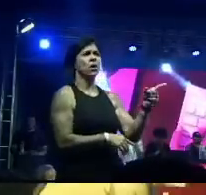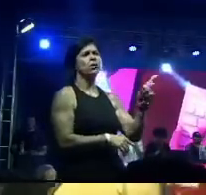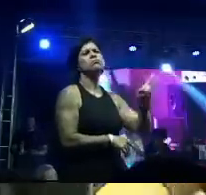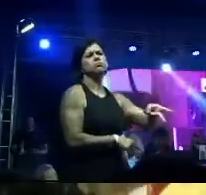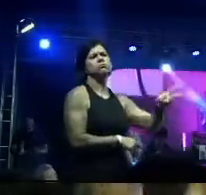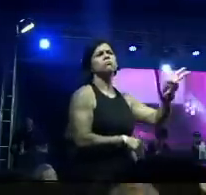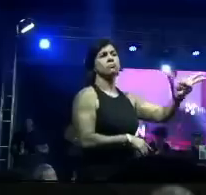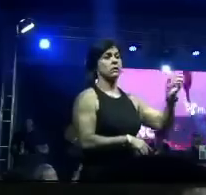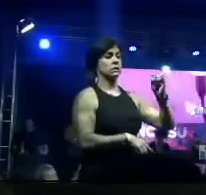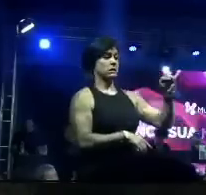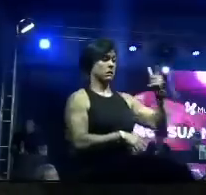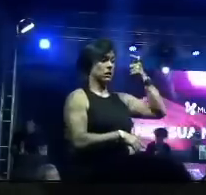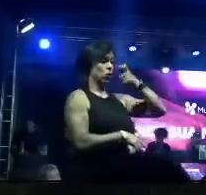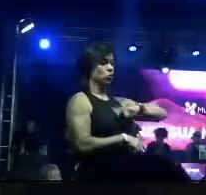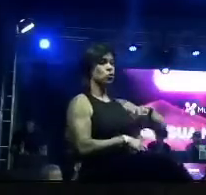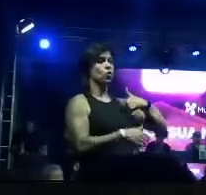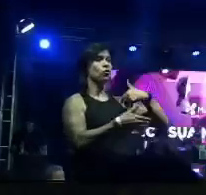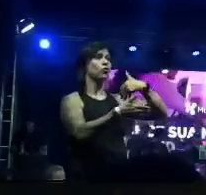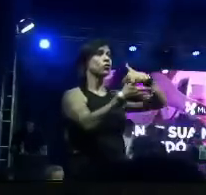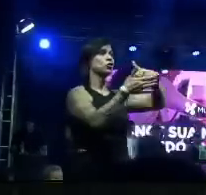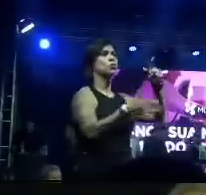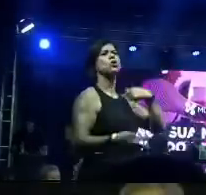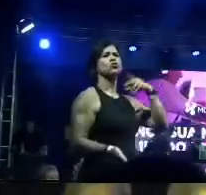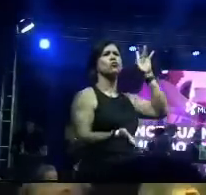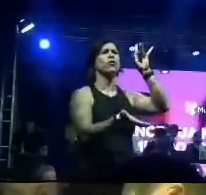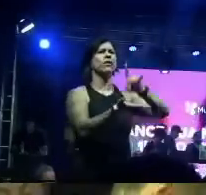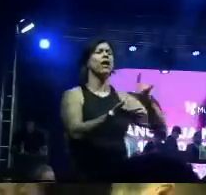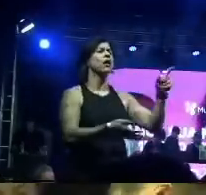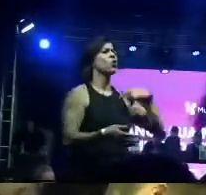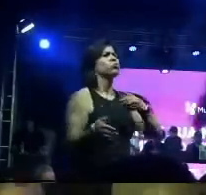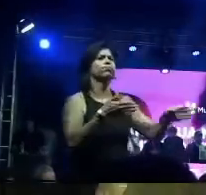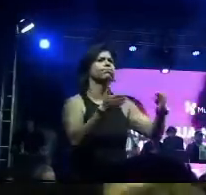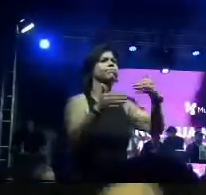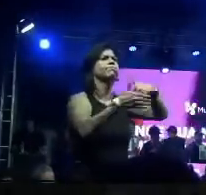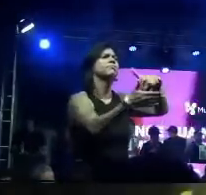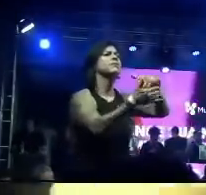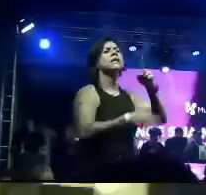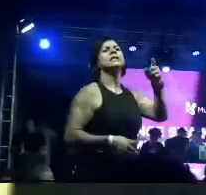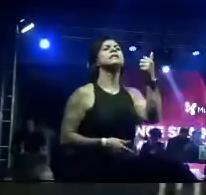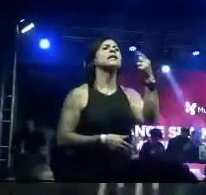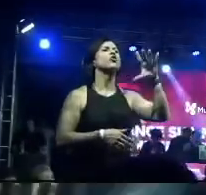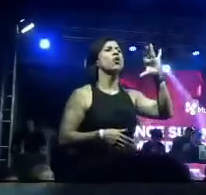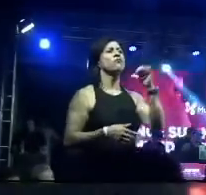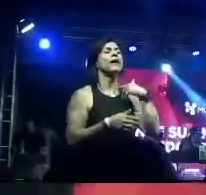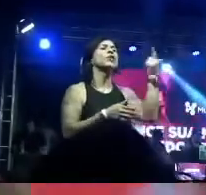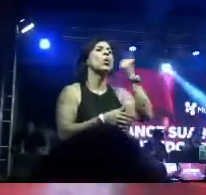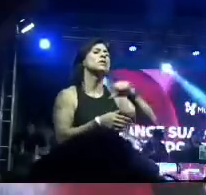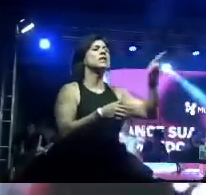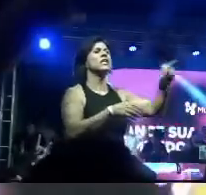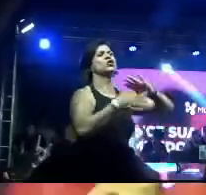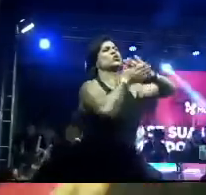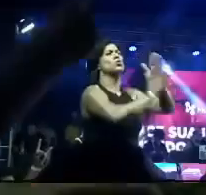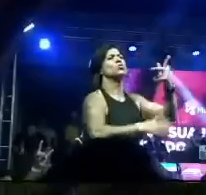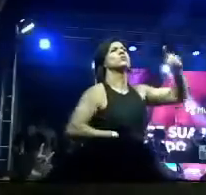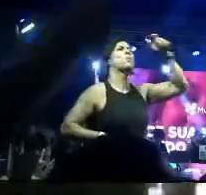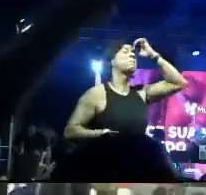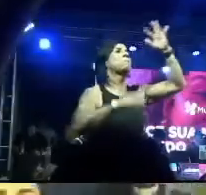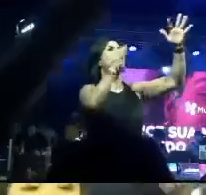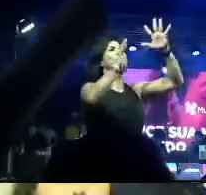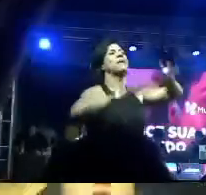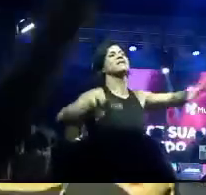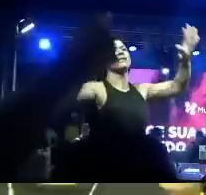Se eu sou o Ronaldo Eu sou verdadeiro Artilheiro 190 quilos Me corre bem mais Que o Zagueiro Gol